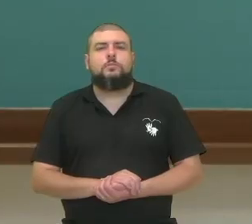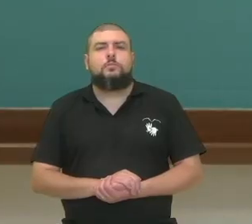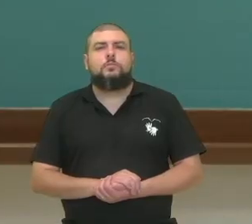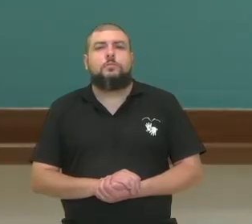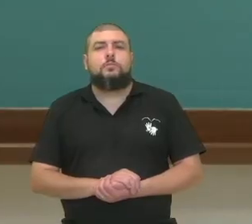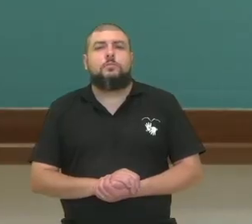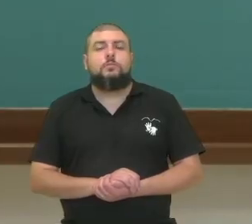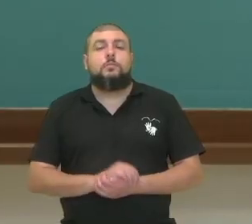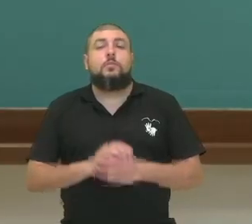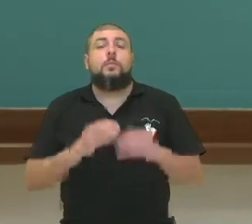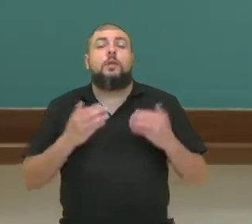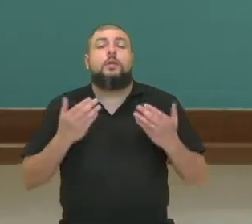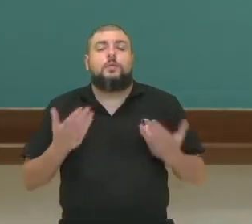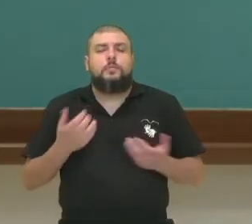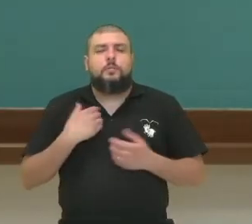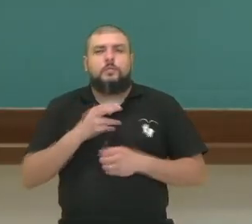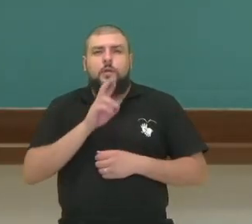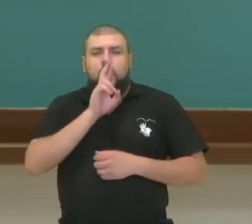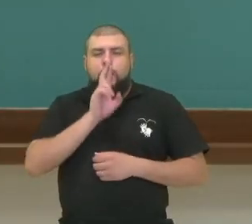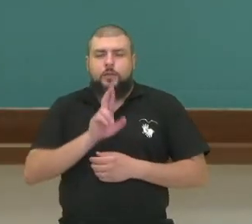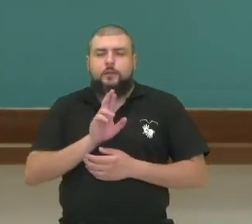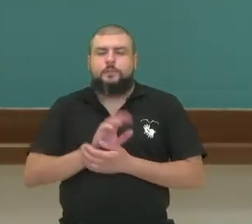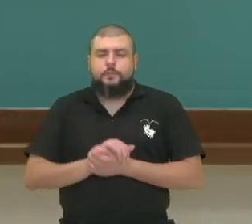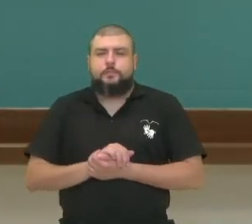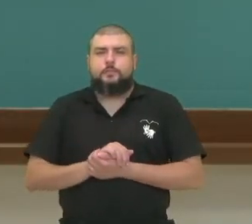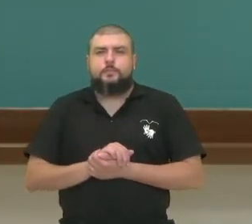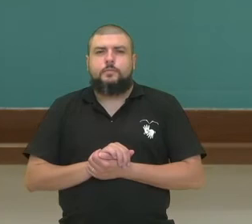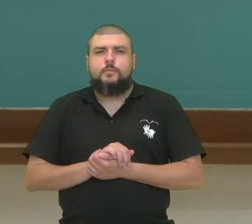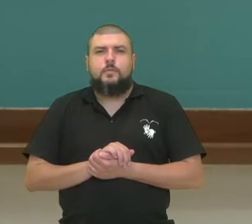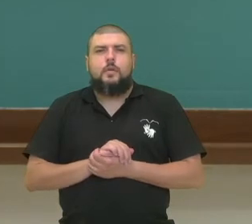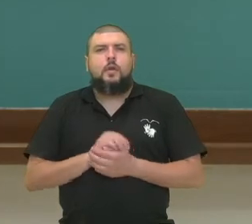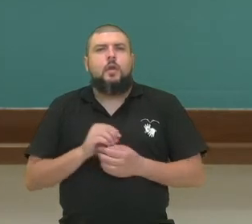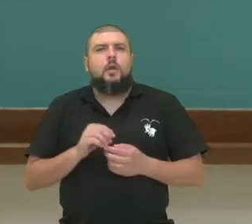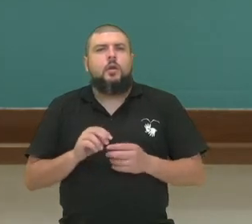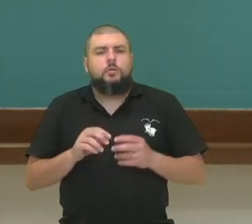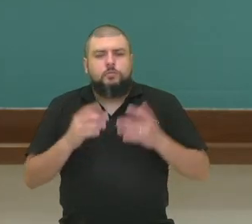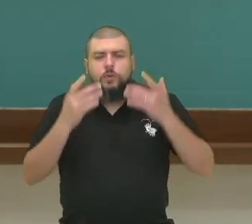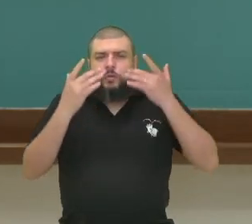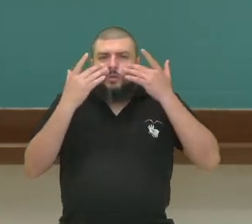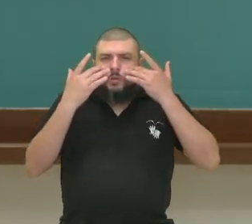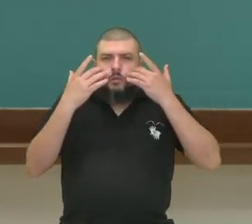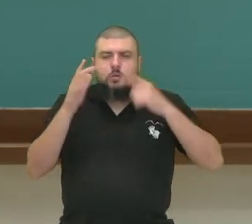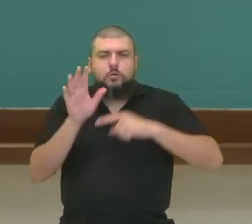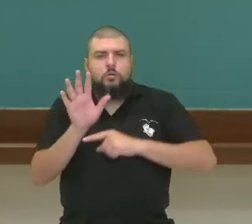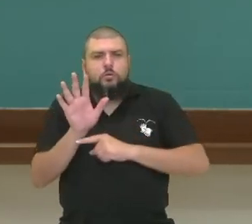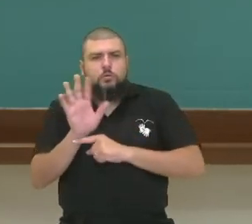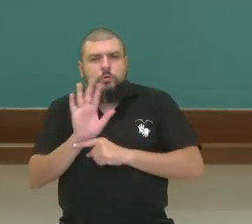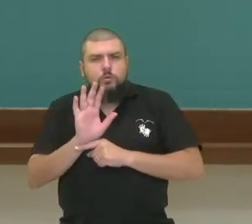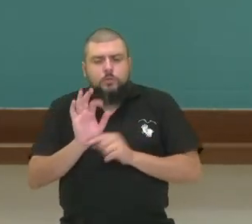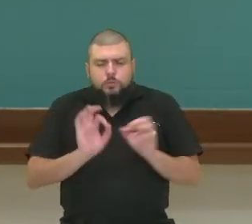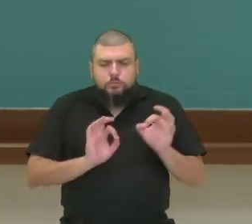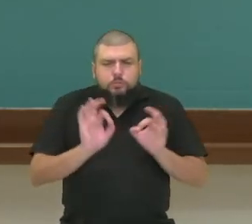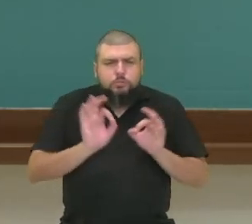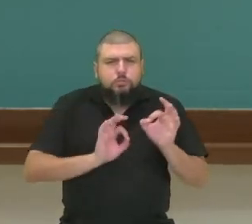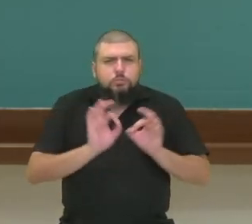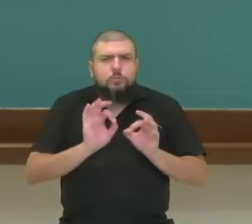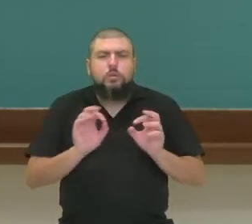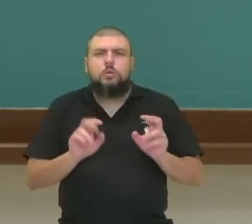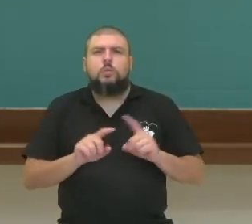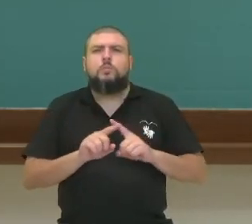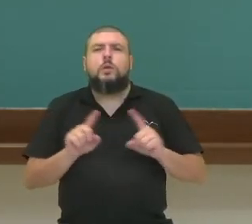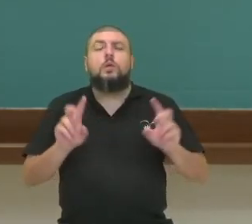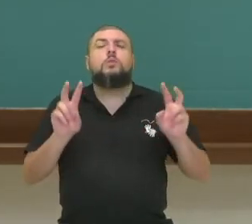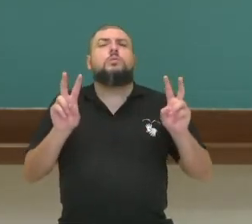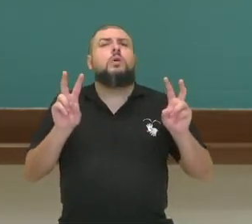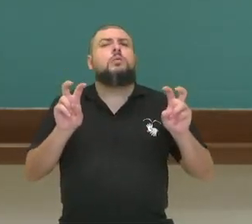Então, alunos, responderam? Eu perguntei para vocês quais eram os temas discutidos pelos filmes e peças de teatro que procuravam